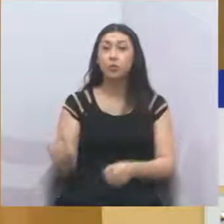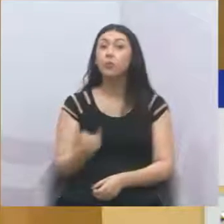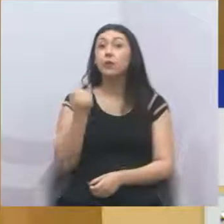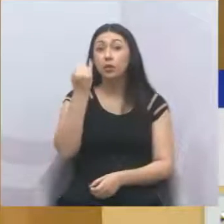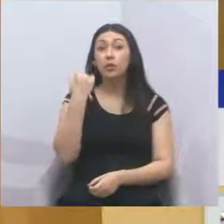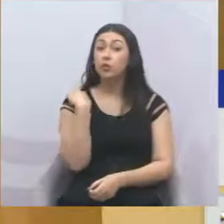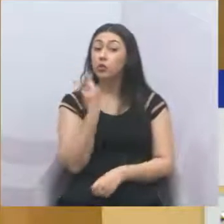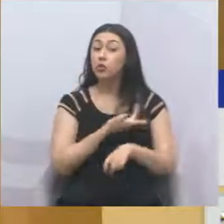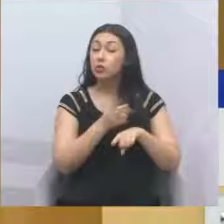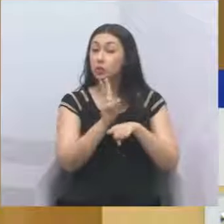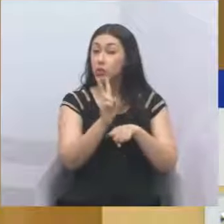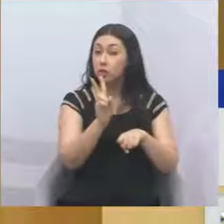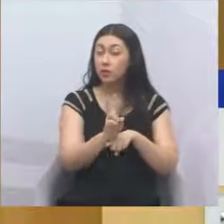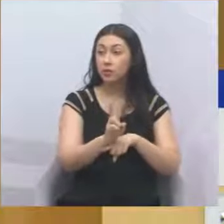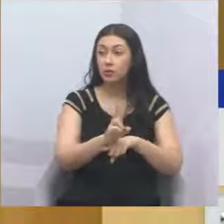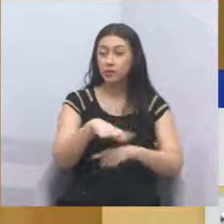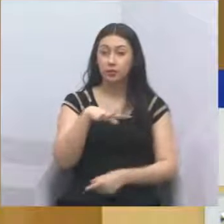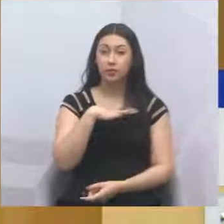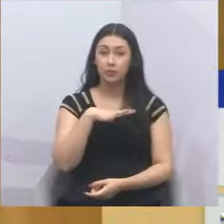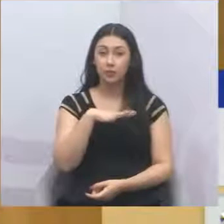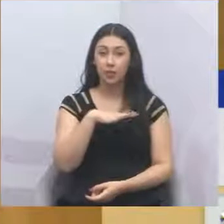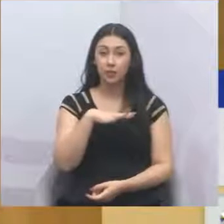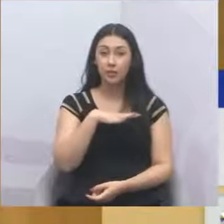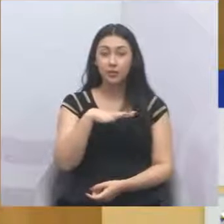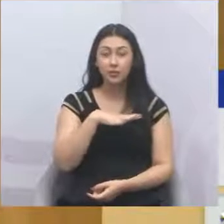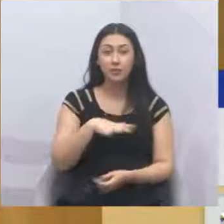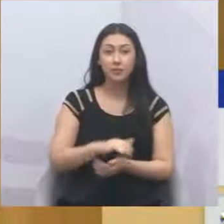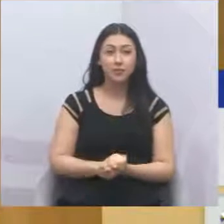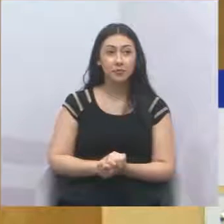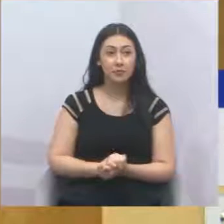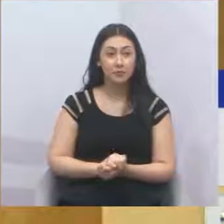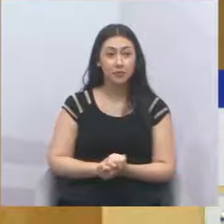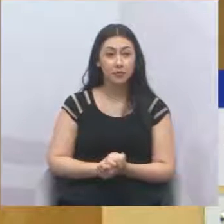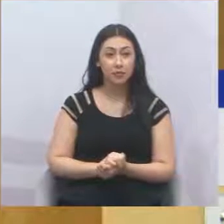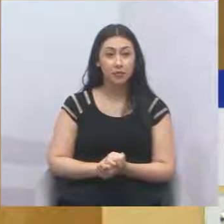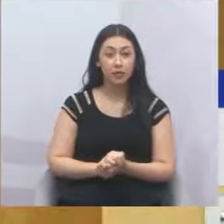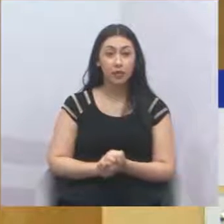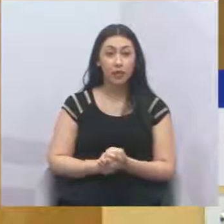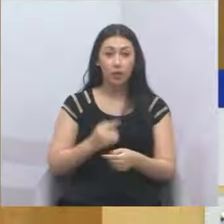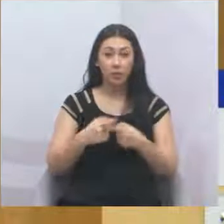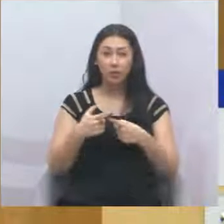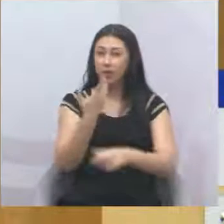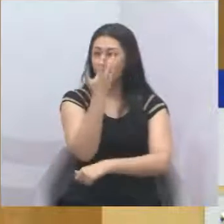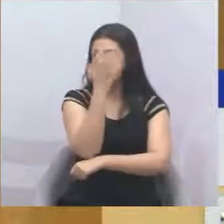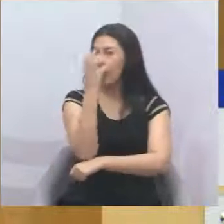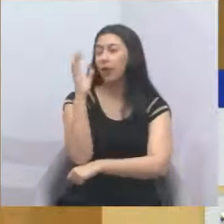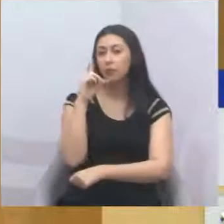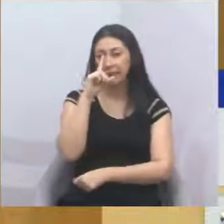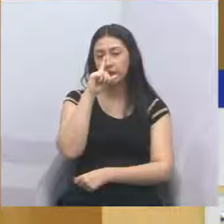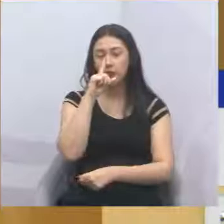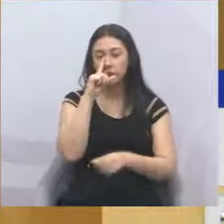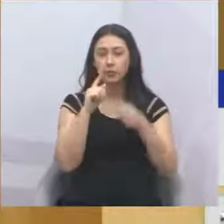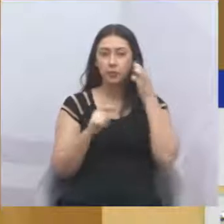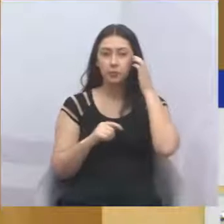o nosso município dessas espécies, a leucena e a espatódia,